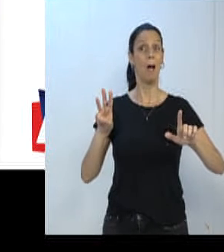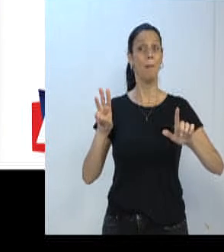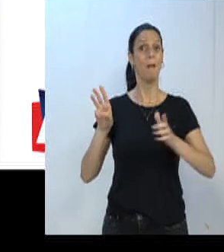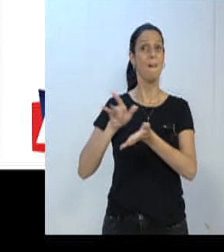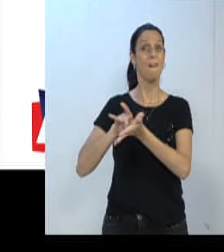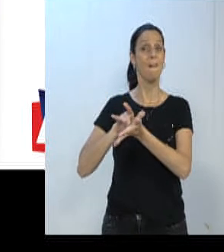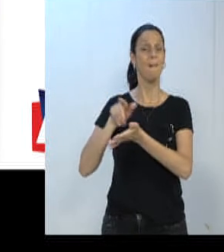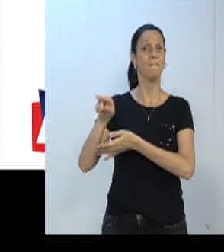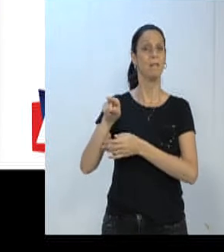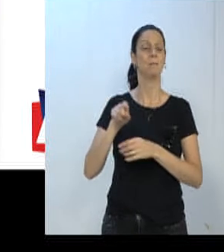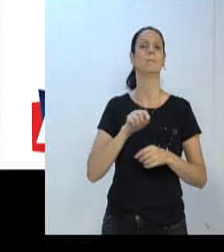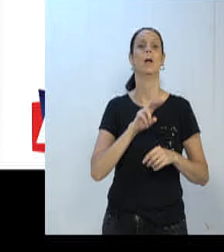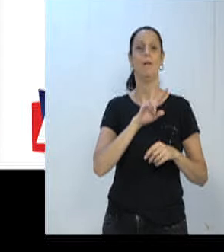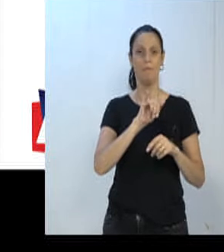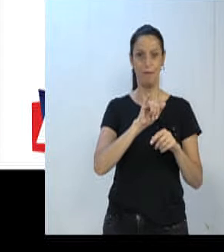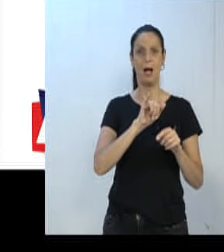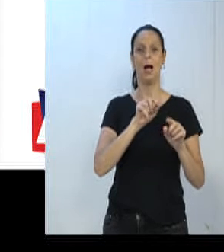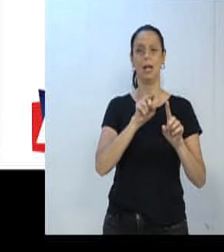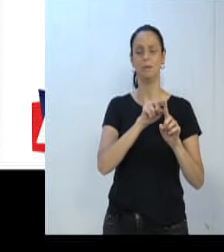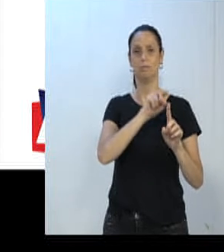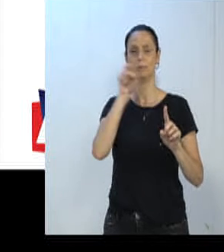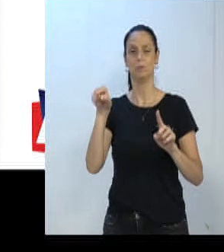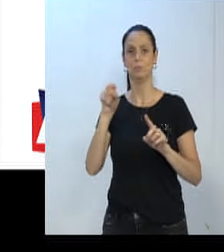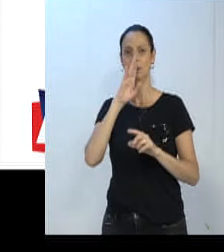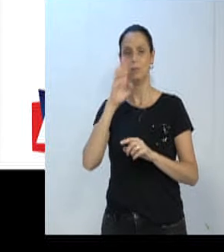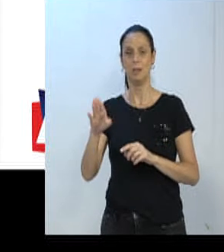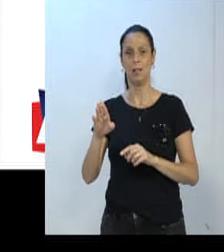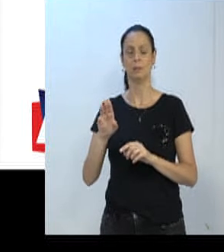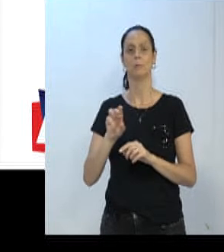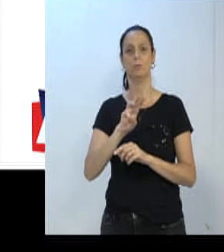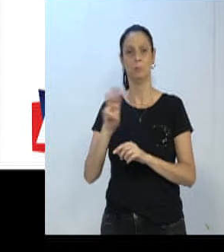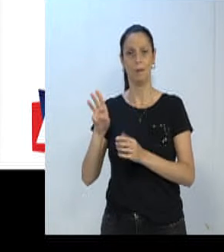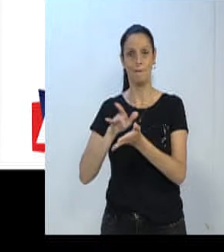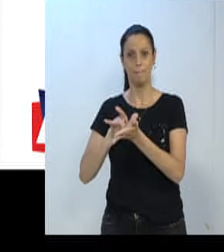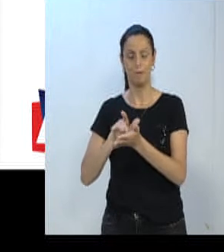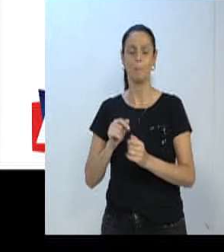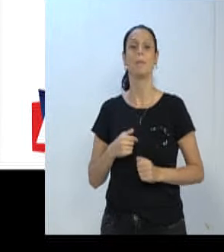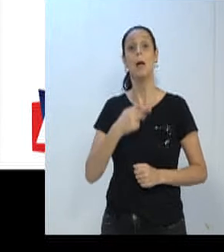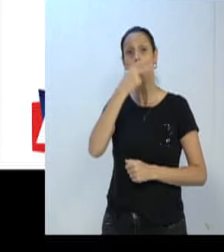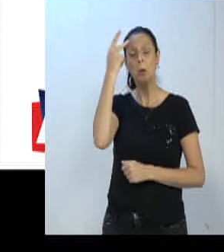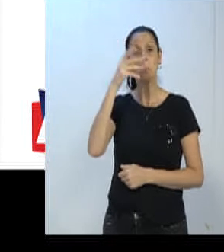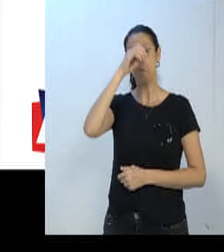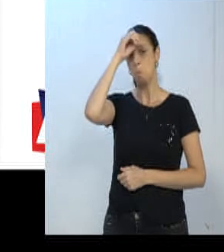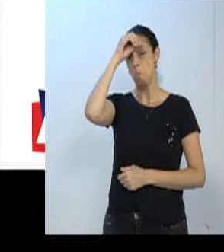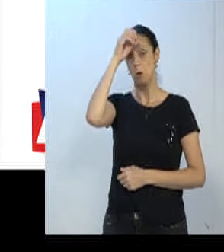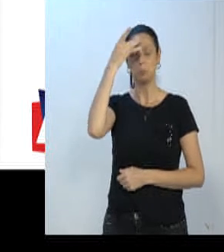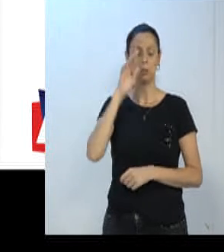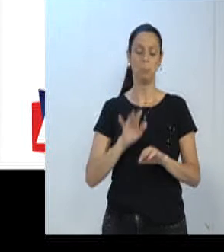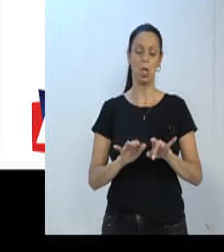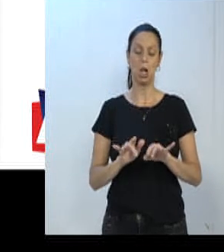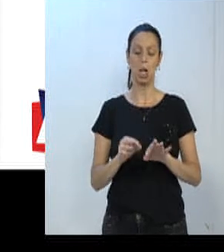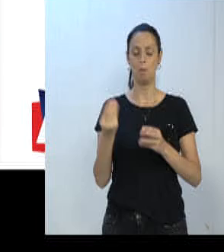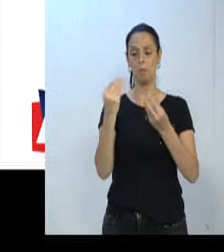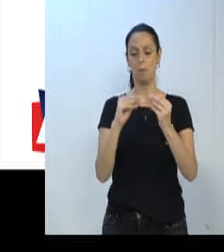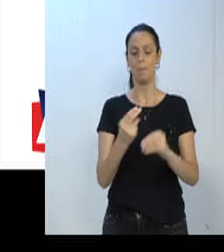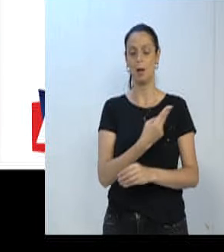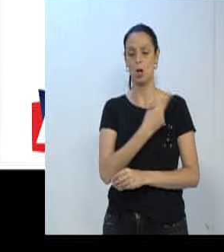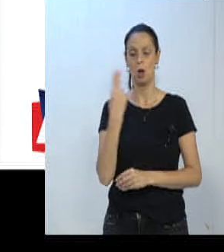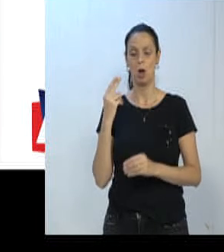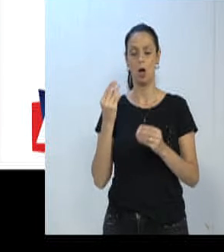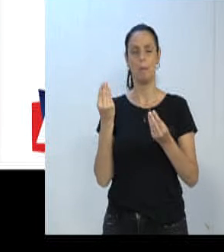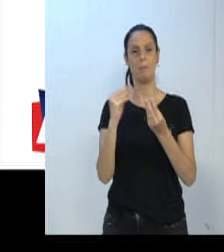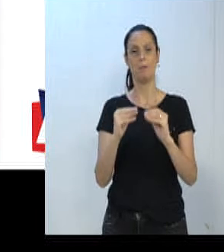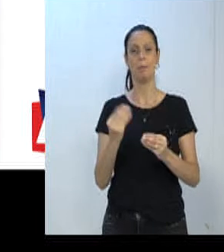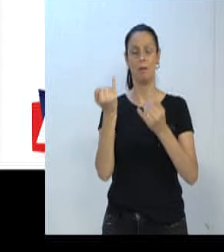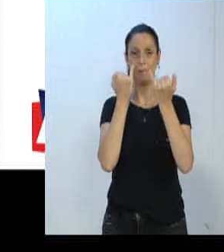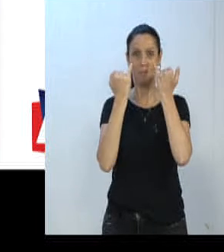pelos criminosos mas muito semelhante o da Celesc acaba inflamando os dados pessoais ao golpistas então Retornam consumidor